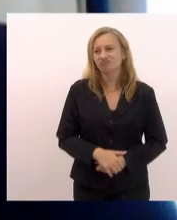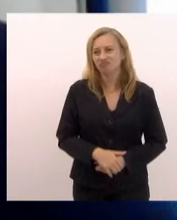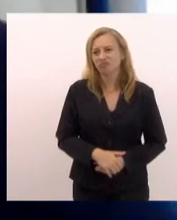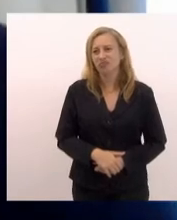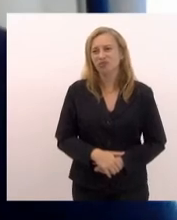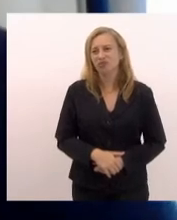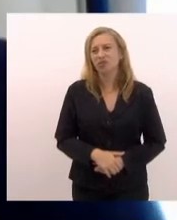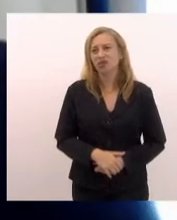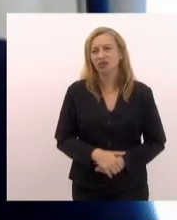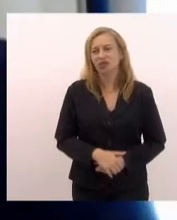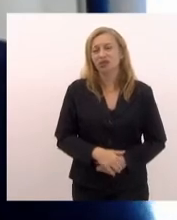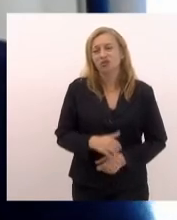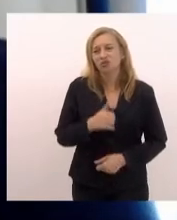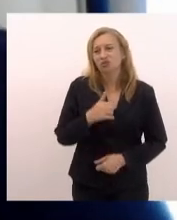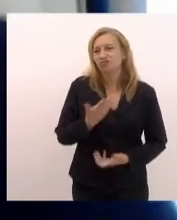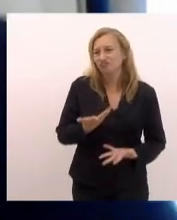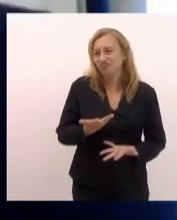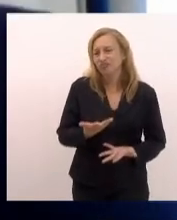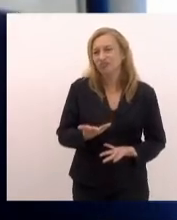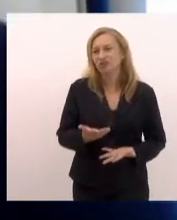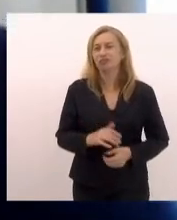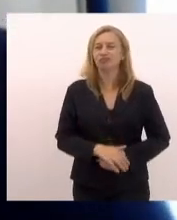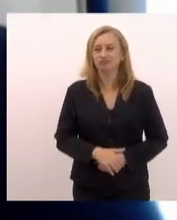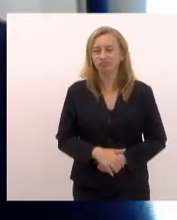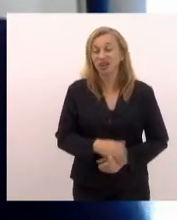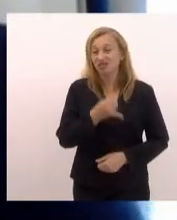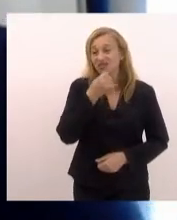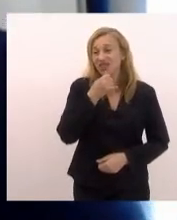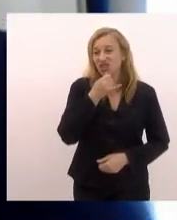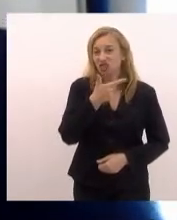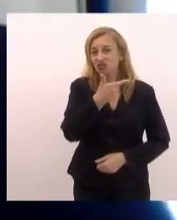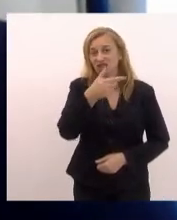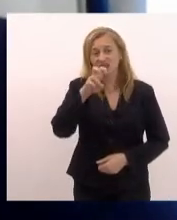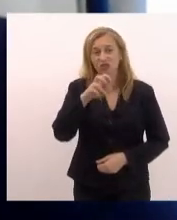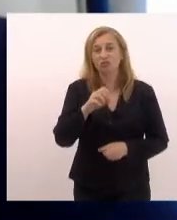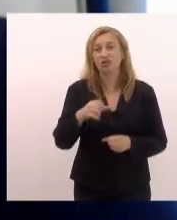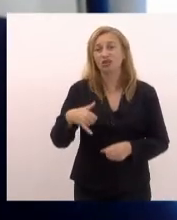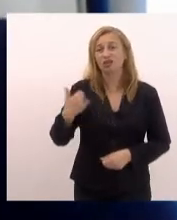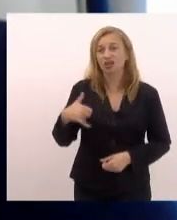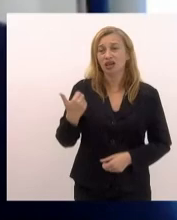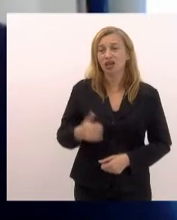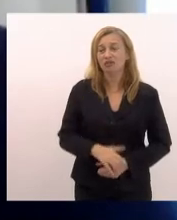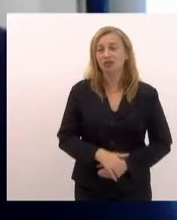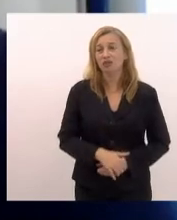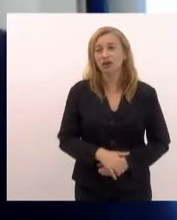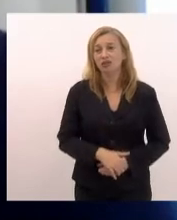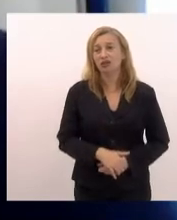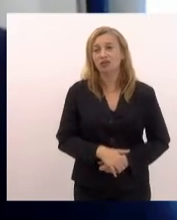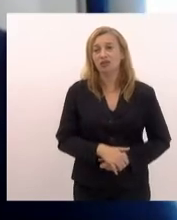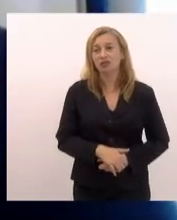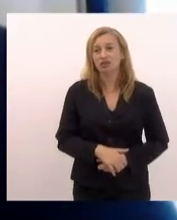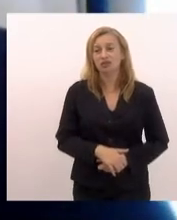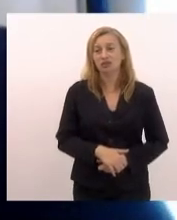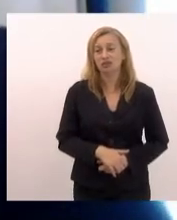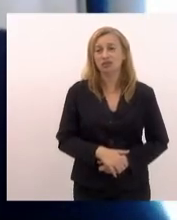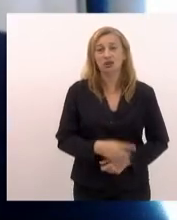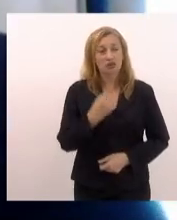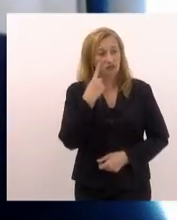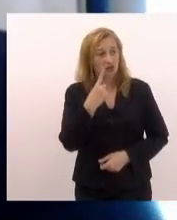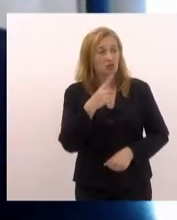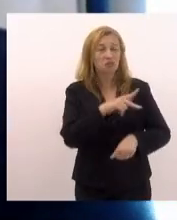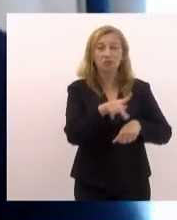Moïse Mugenge Kabangambe, né, de 25 anos. Acho que é para a gente pensar que país nós